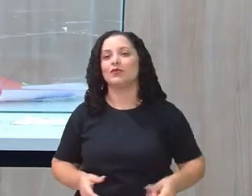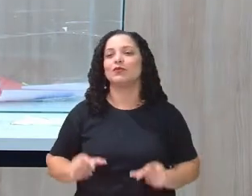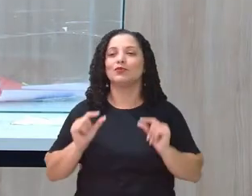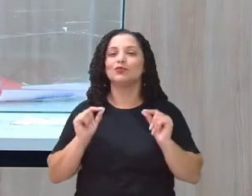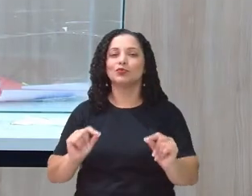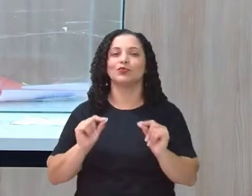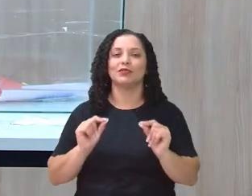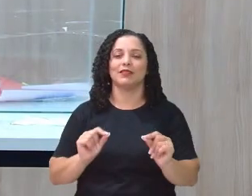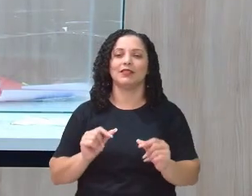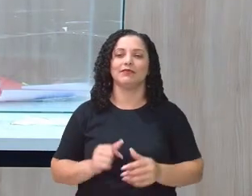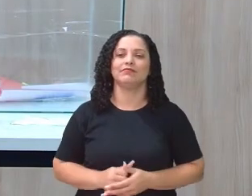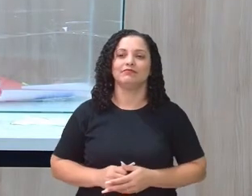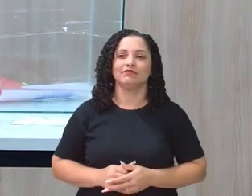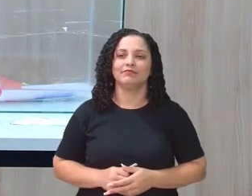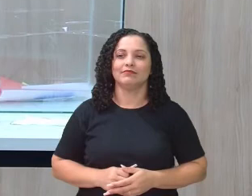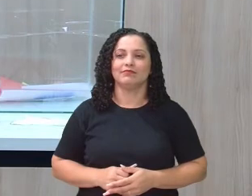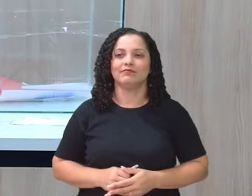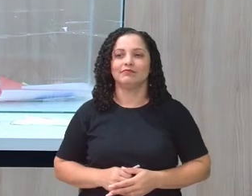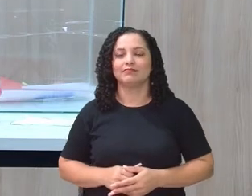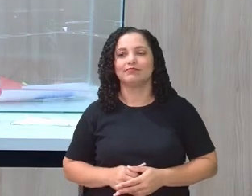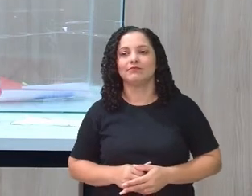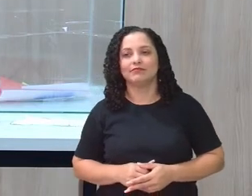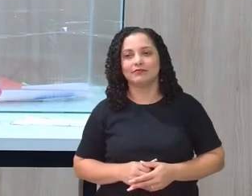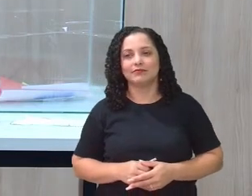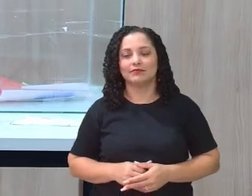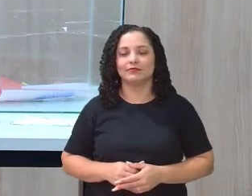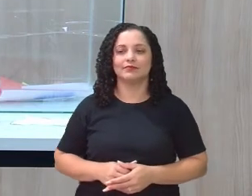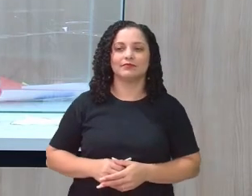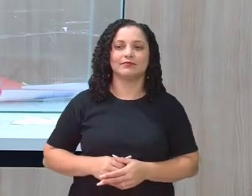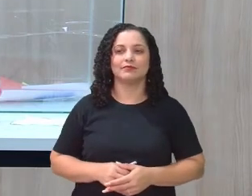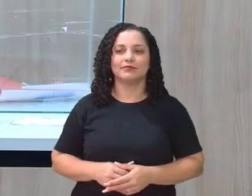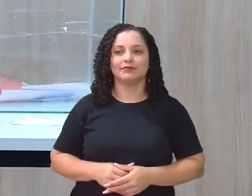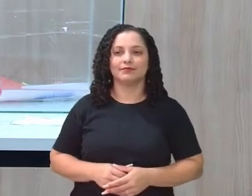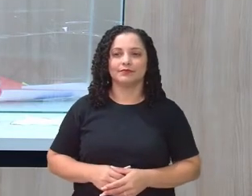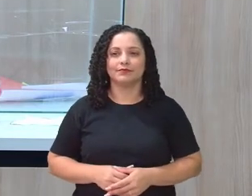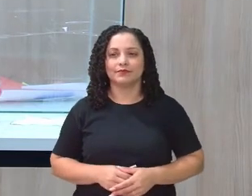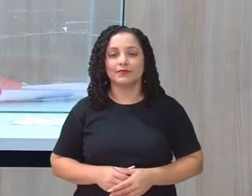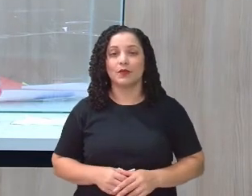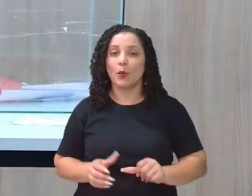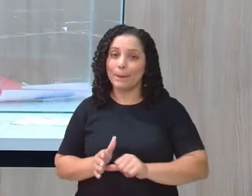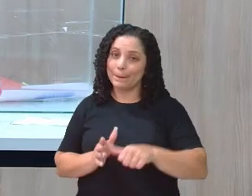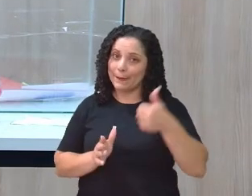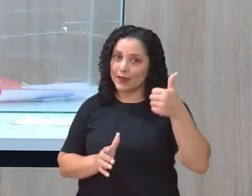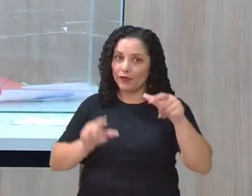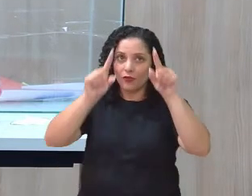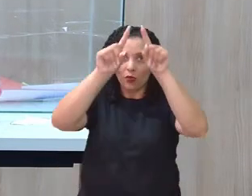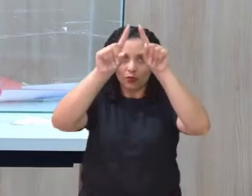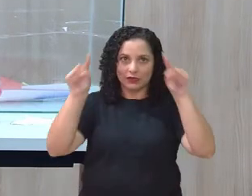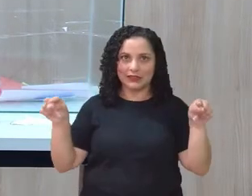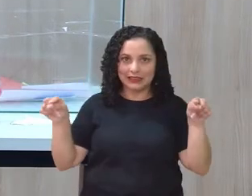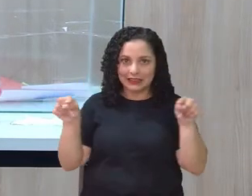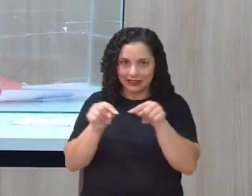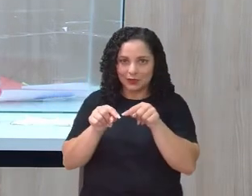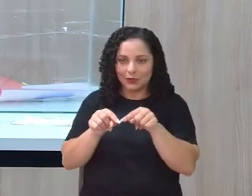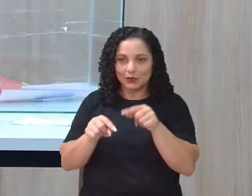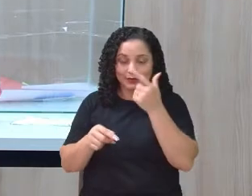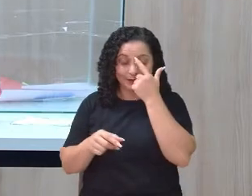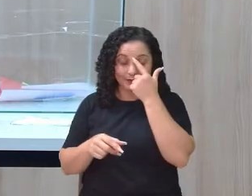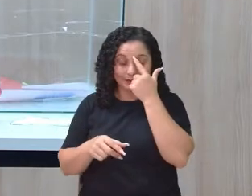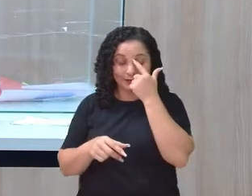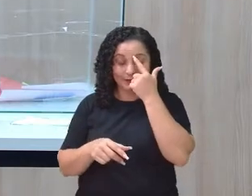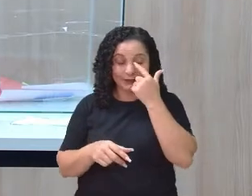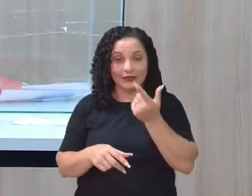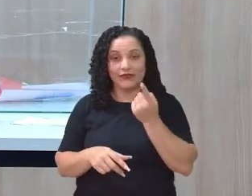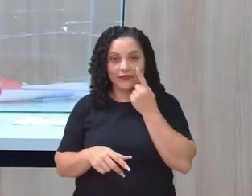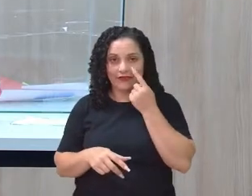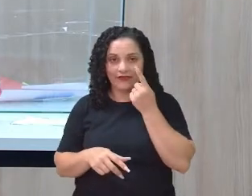aqui foi o, deixa eu passar aqui, foi o triângulo, certo? Então vamos lá, a gente vai ver aí